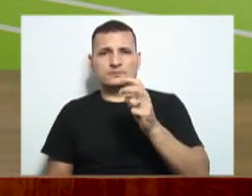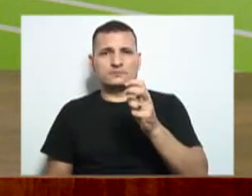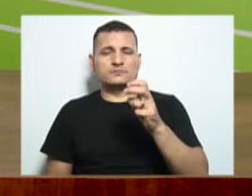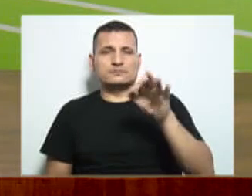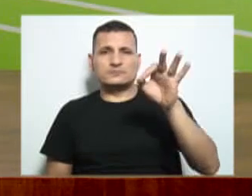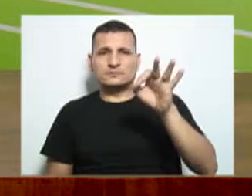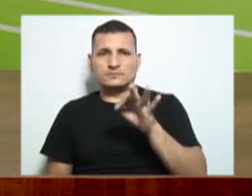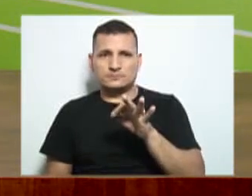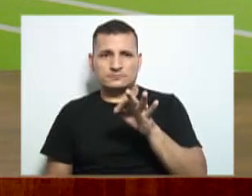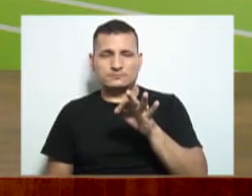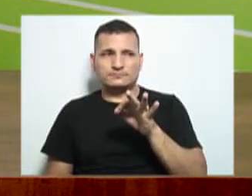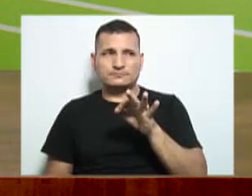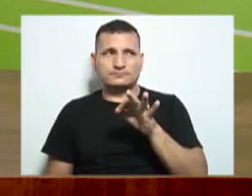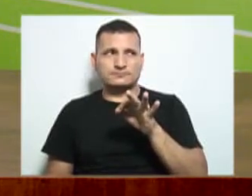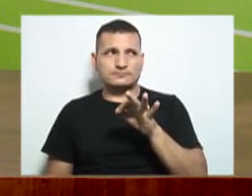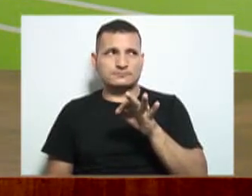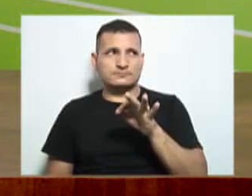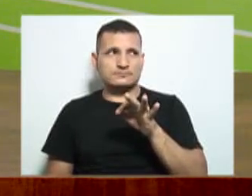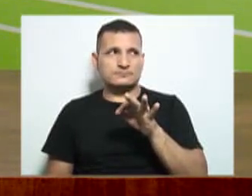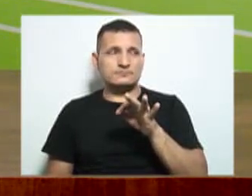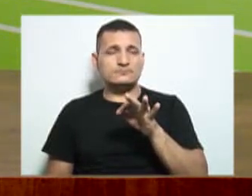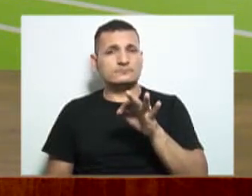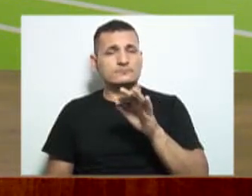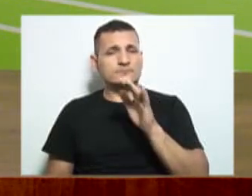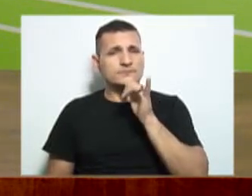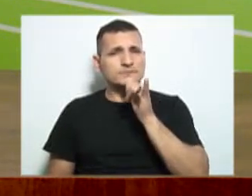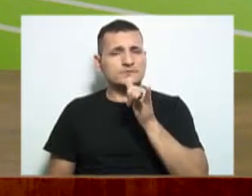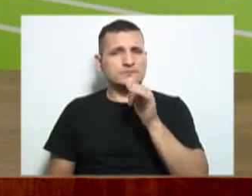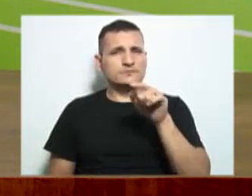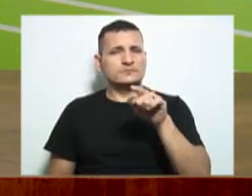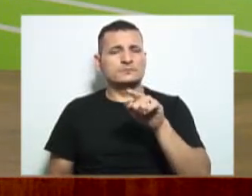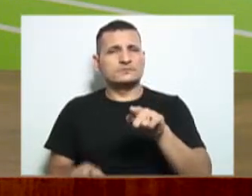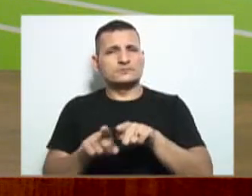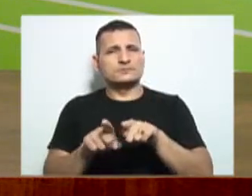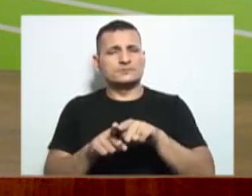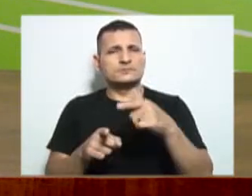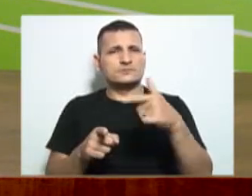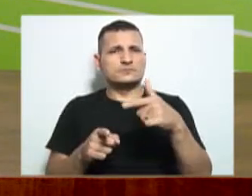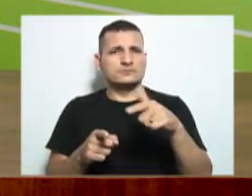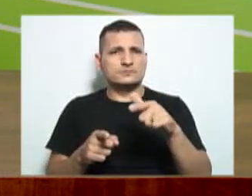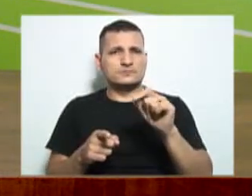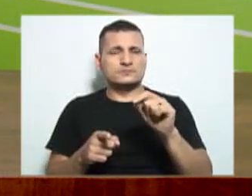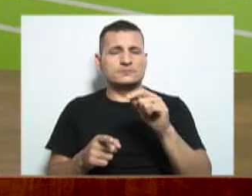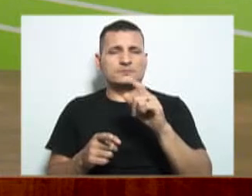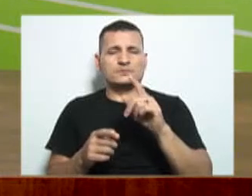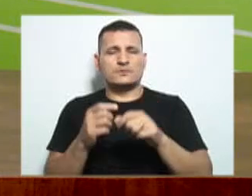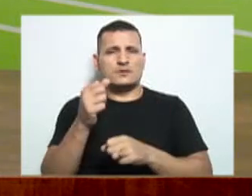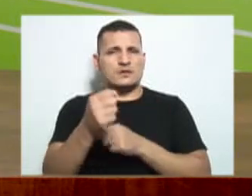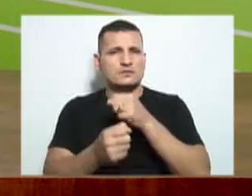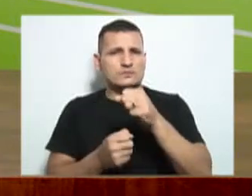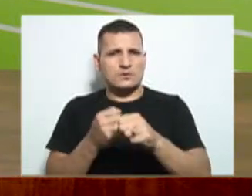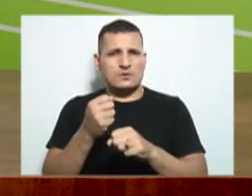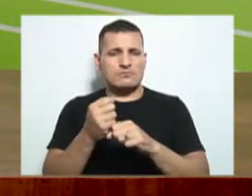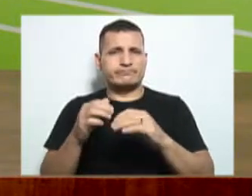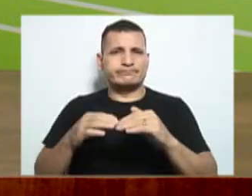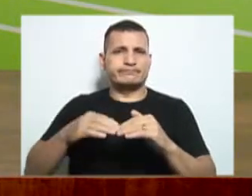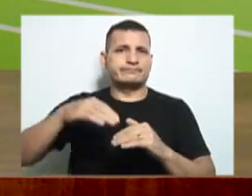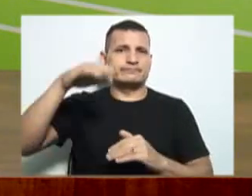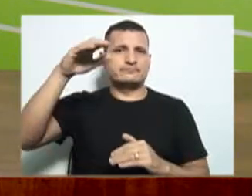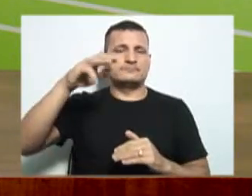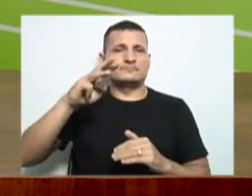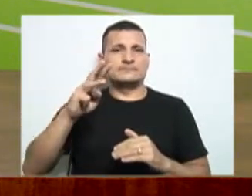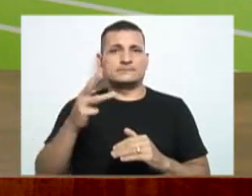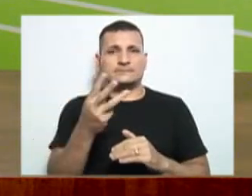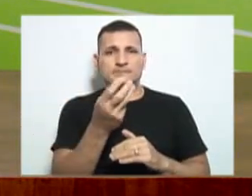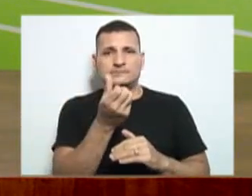17,5%, e desde que você não tenha um faturamento anual superior a